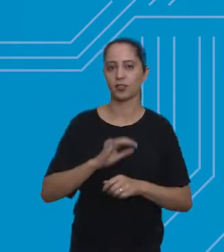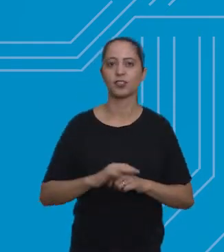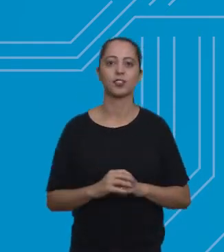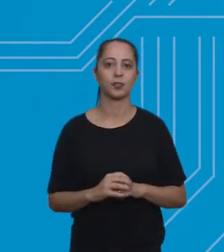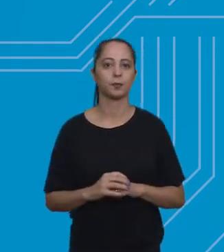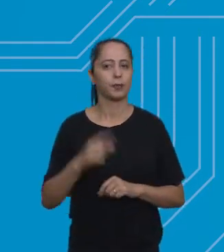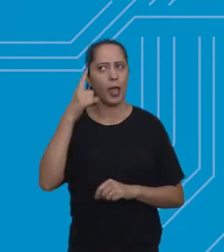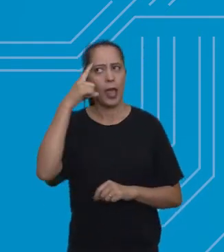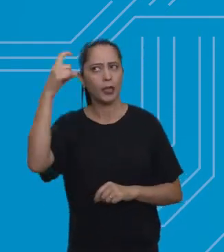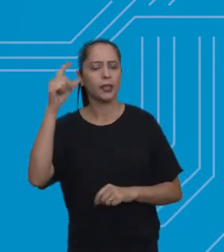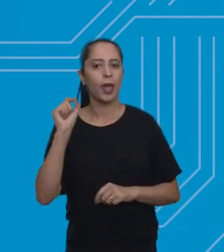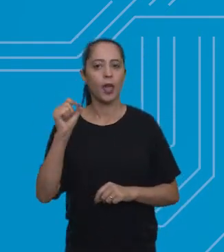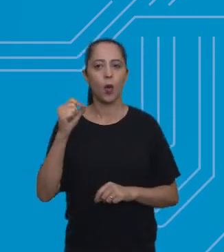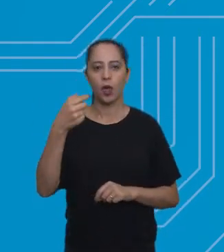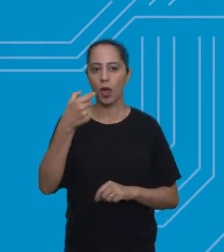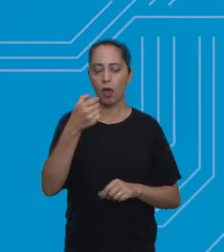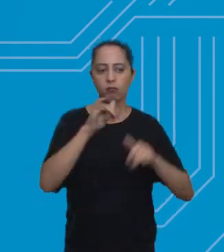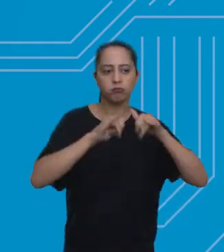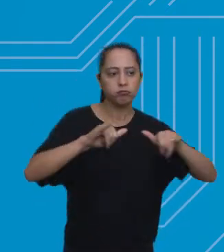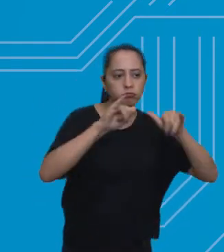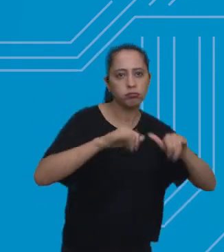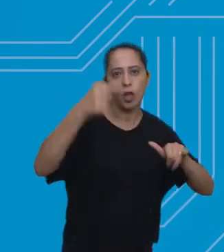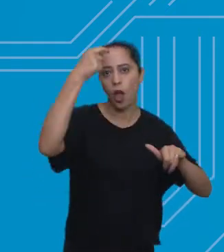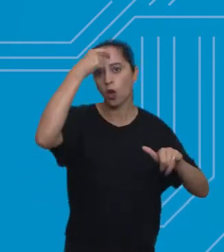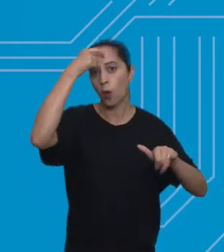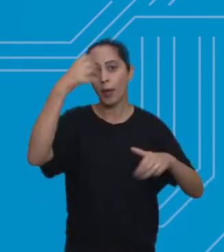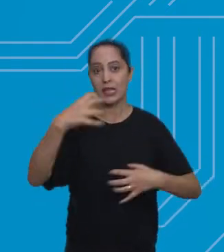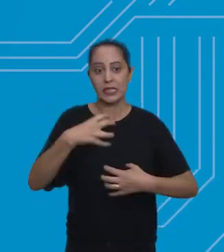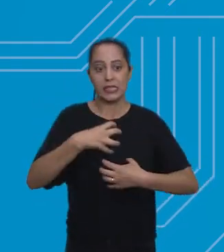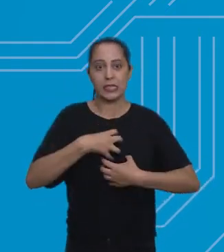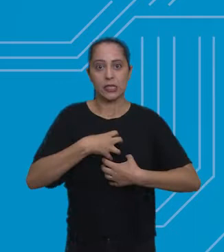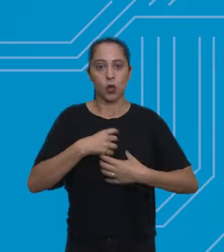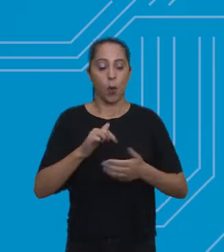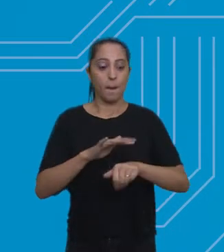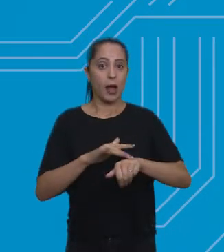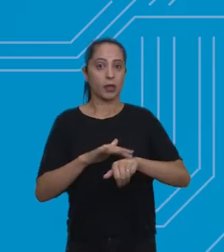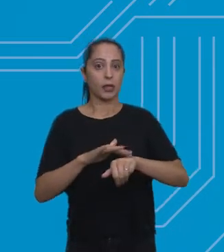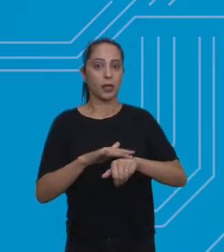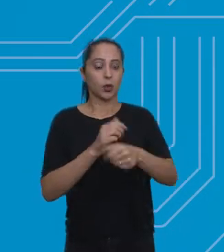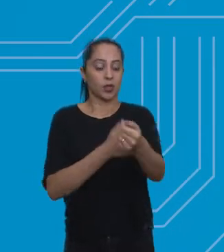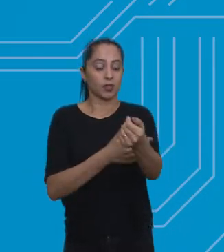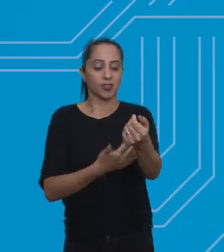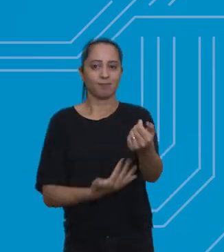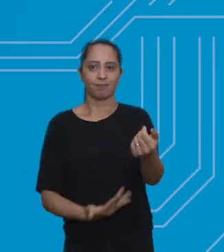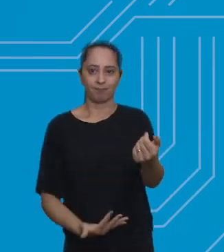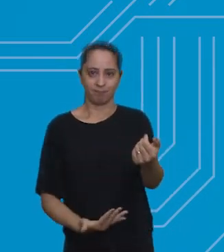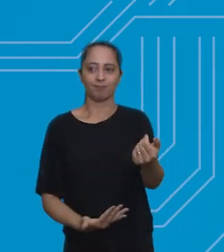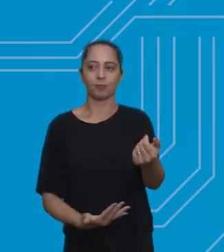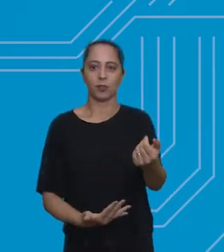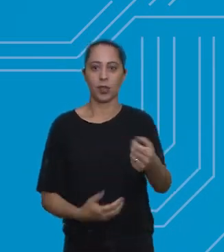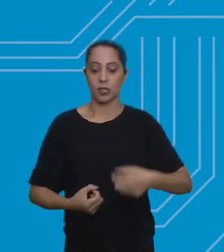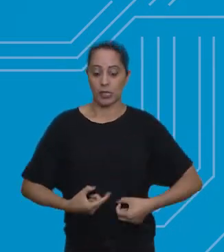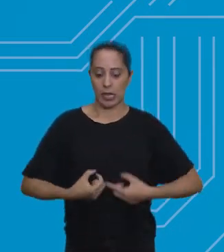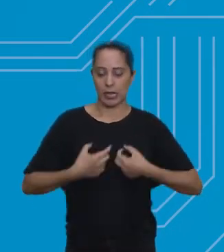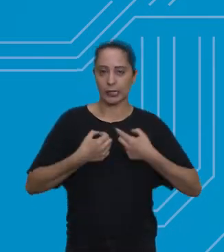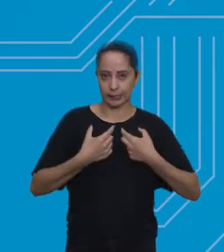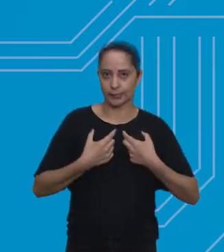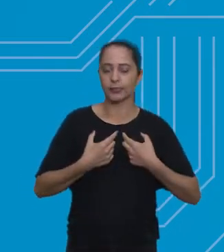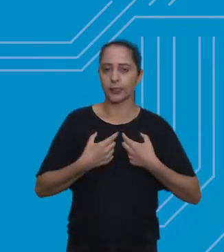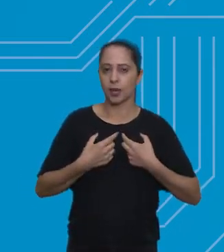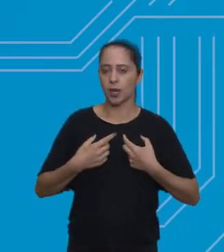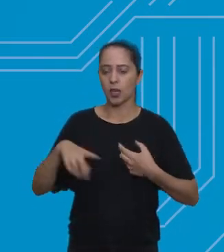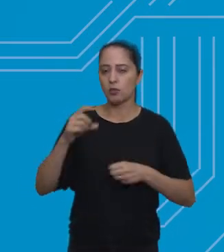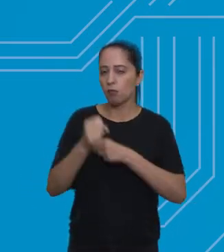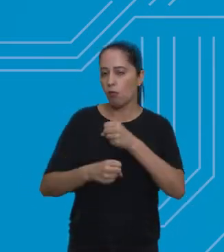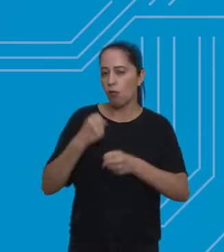Laranja. A ideia é conscientizar a população sobre os sintomas e o diagnóstico precoce da leucemia, um tipo de câncer que todos